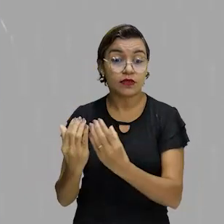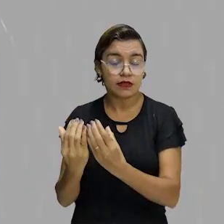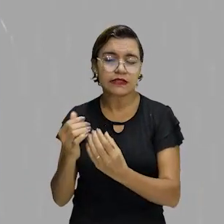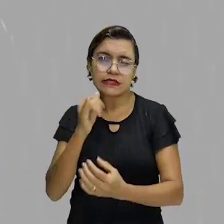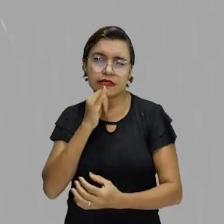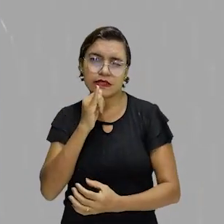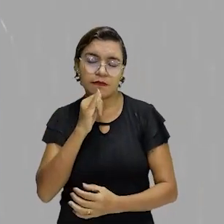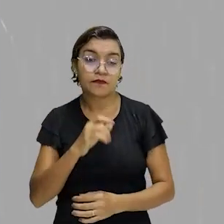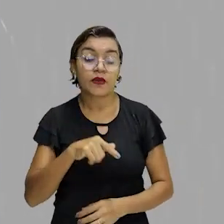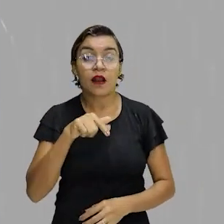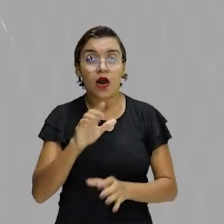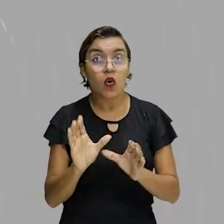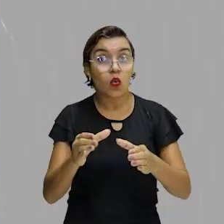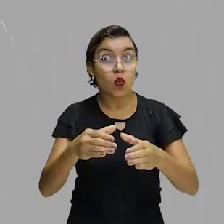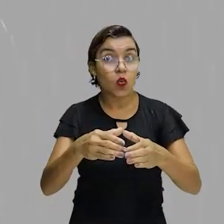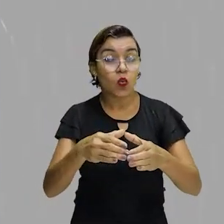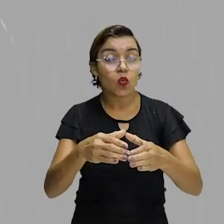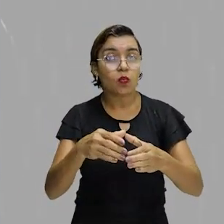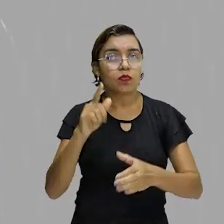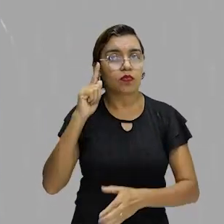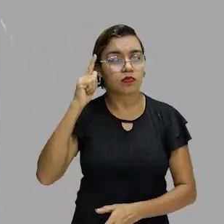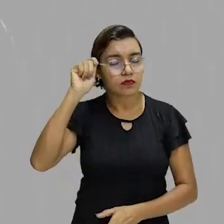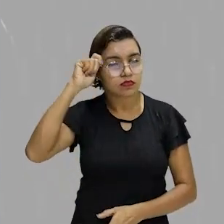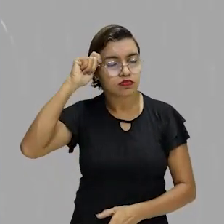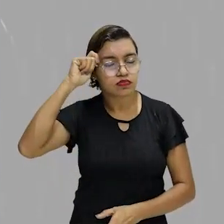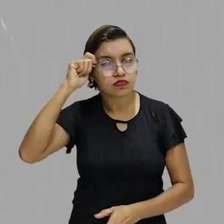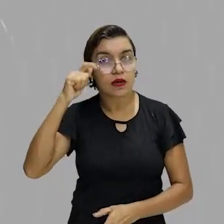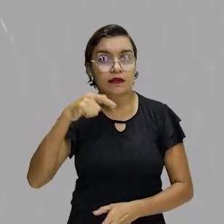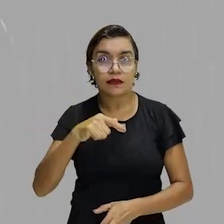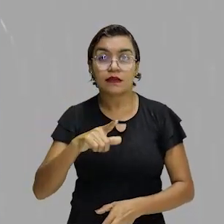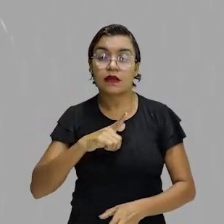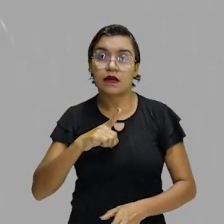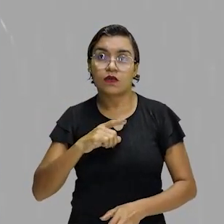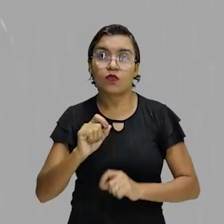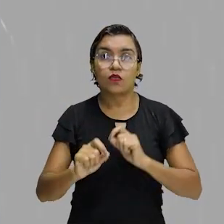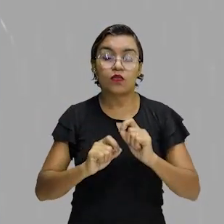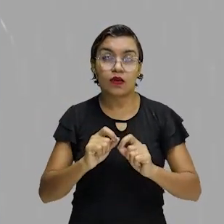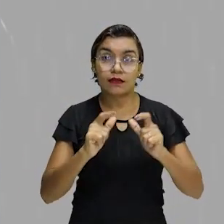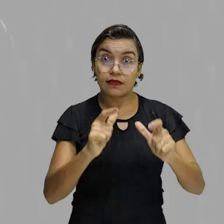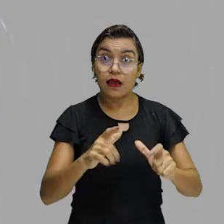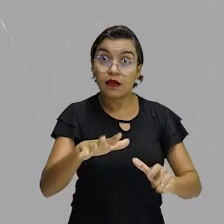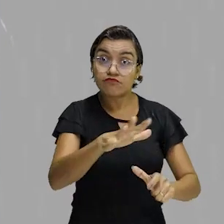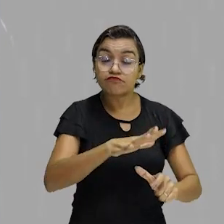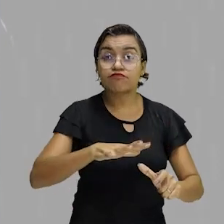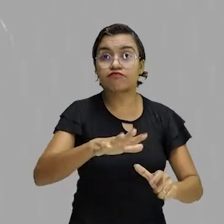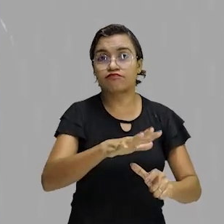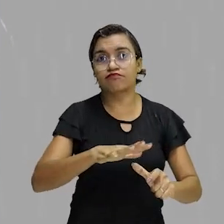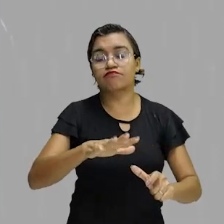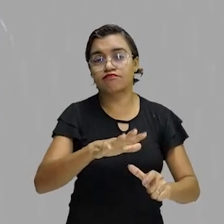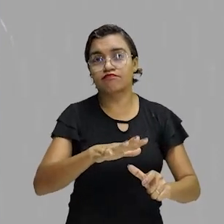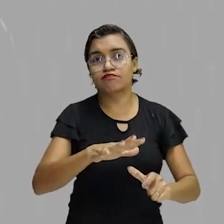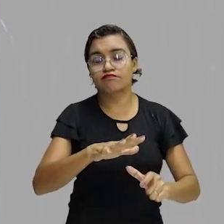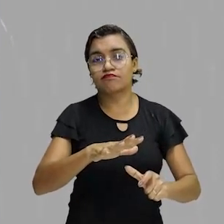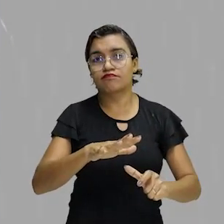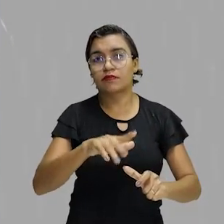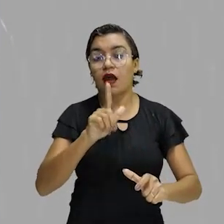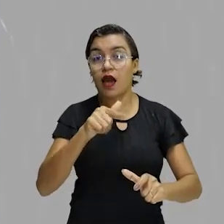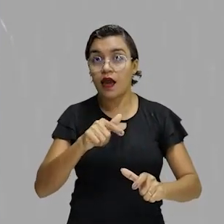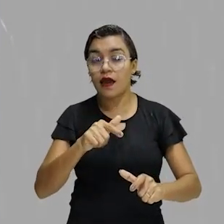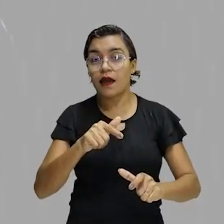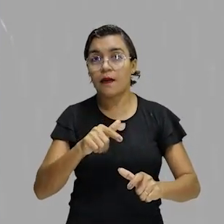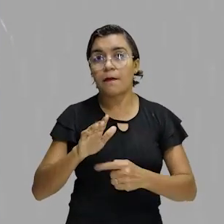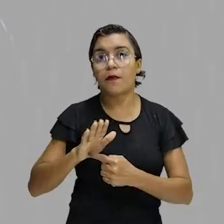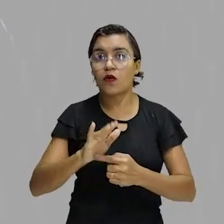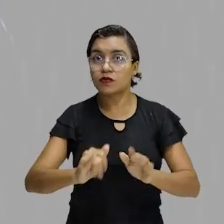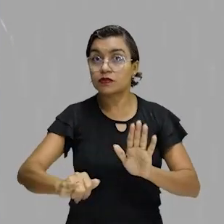quilombolas, a questão é além da questão étnica ou cultural, ela também é territorial. O território também faz parte da identidade